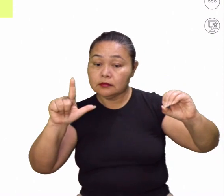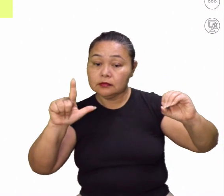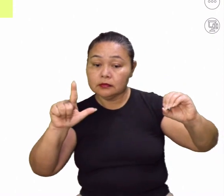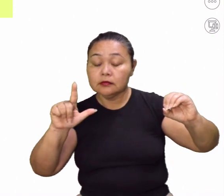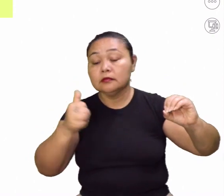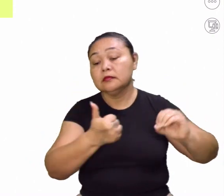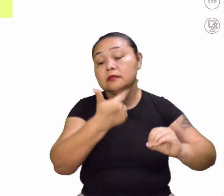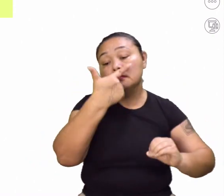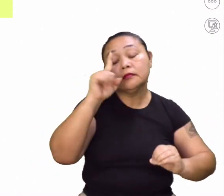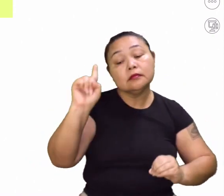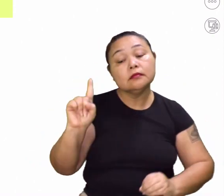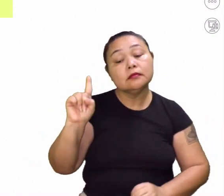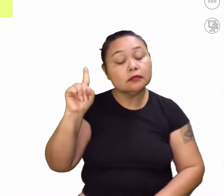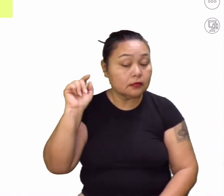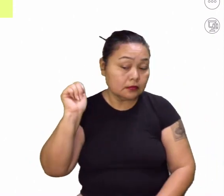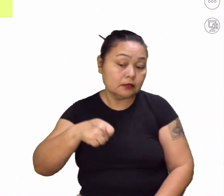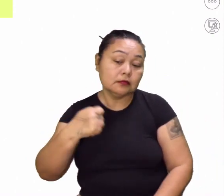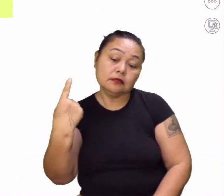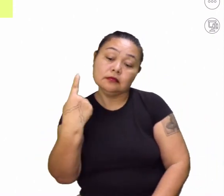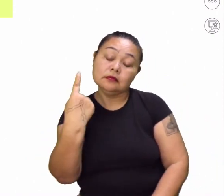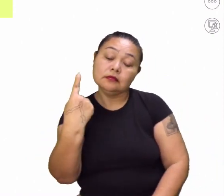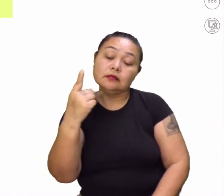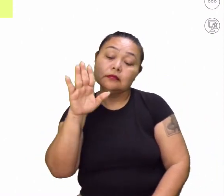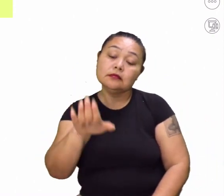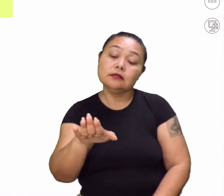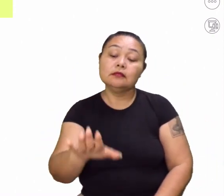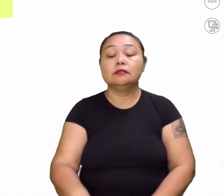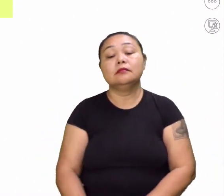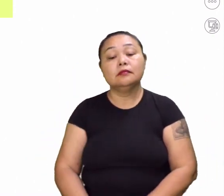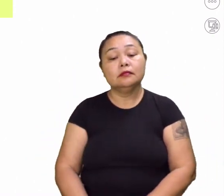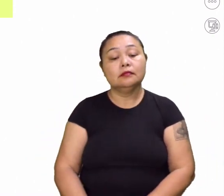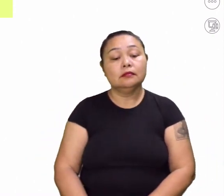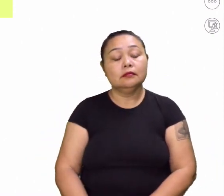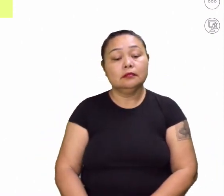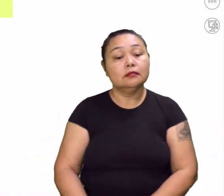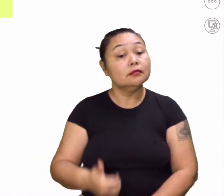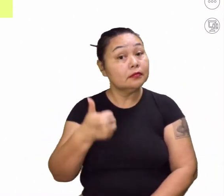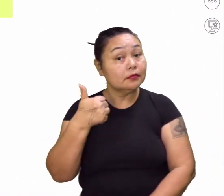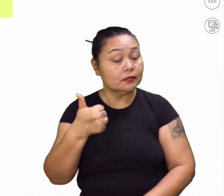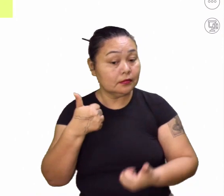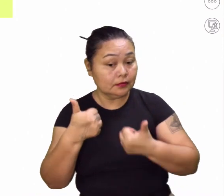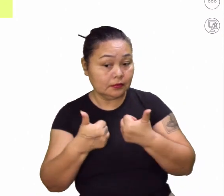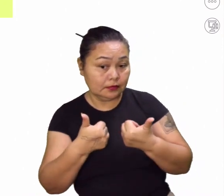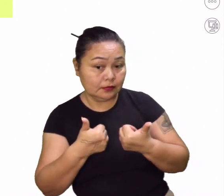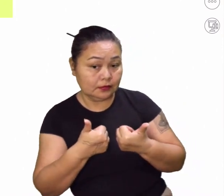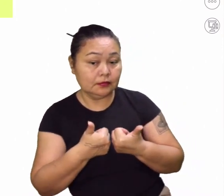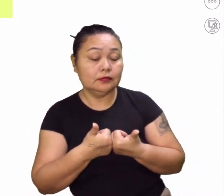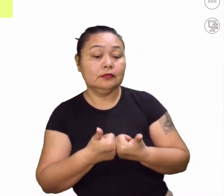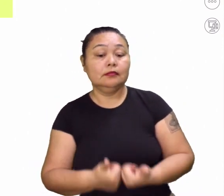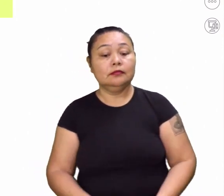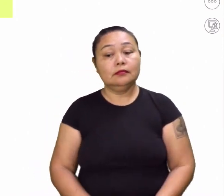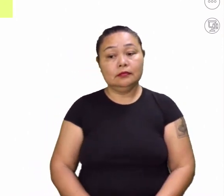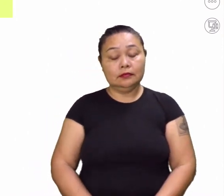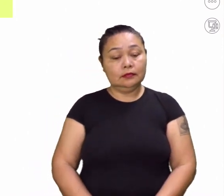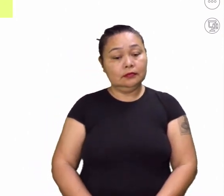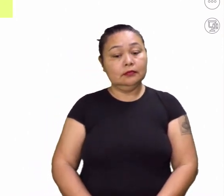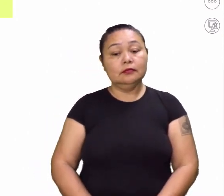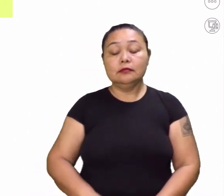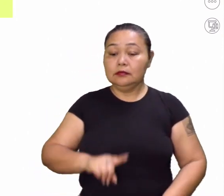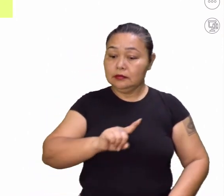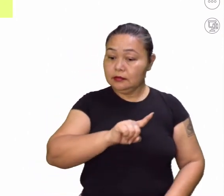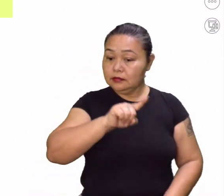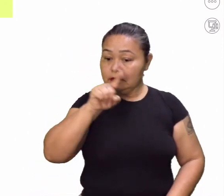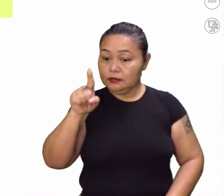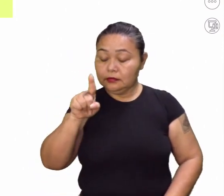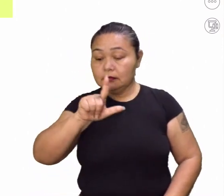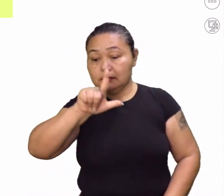é meio-dia, aqui só pode ser 1 da tarde. Beleza? Então, 13 horas. 13 horas. Se o deslocamento